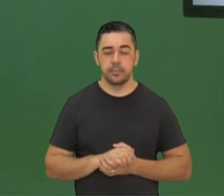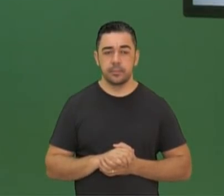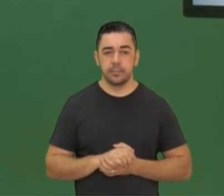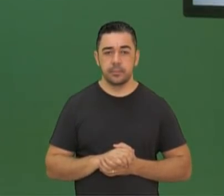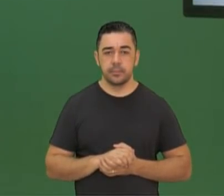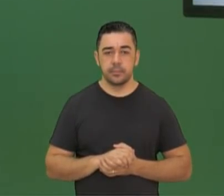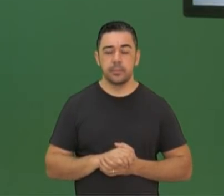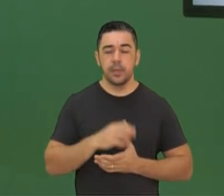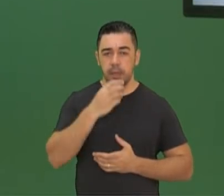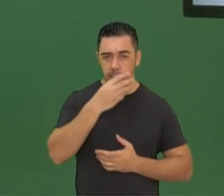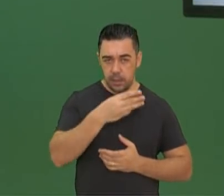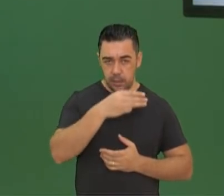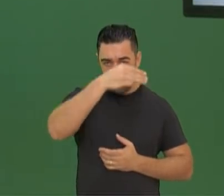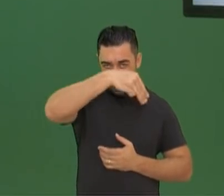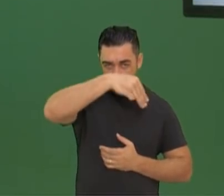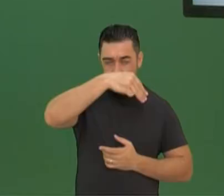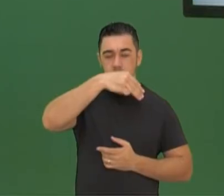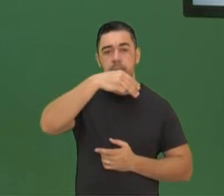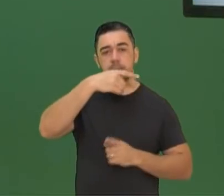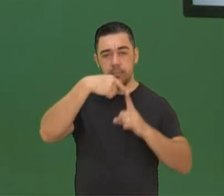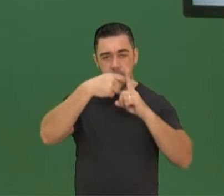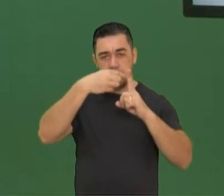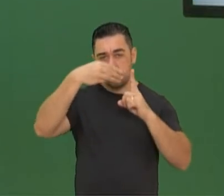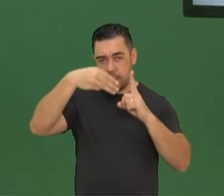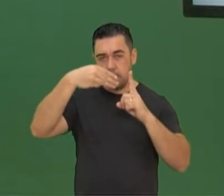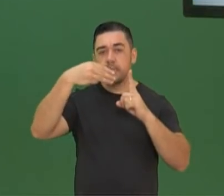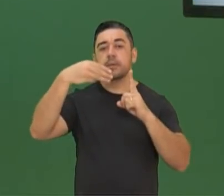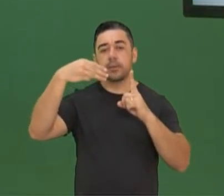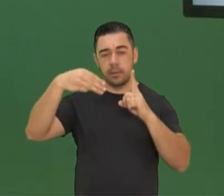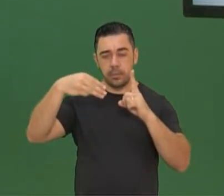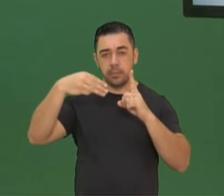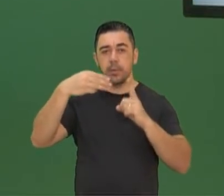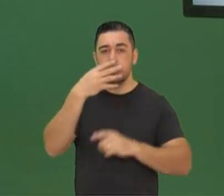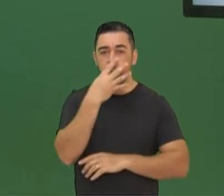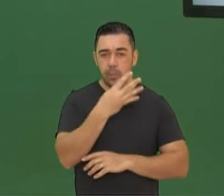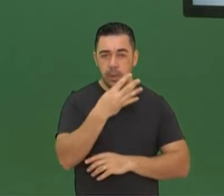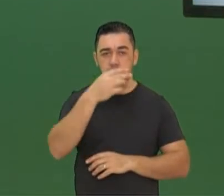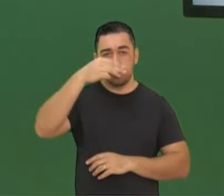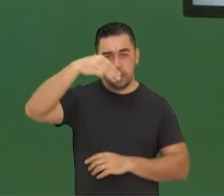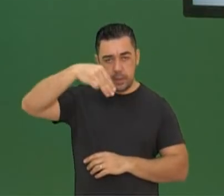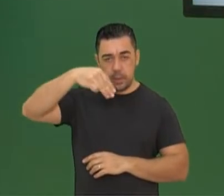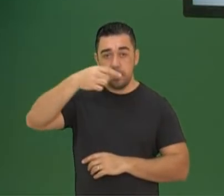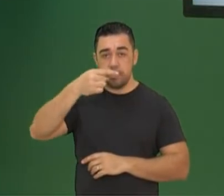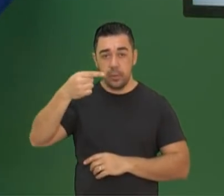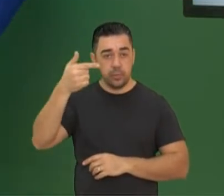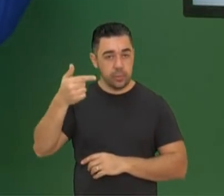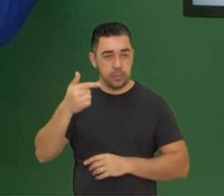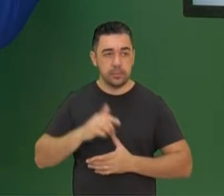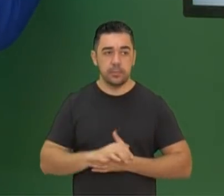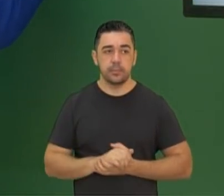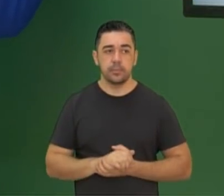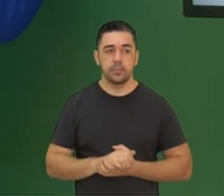M mais 3m, 4m. Vai ficar 4m menos 2.